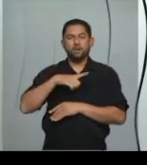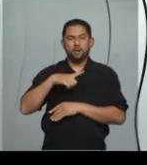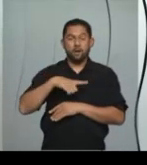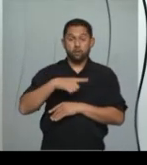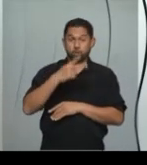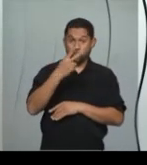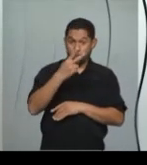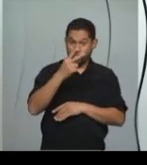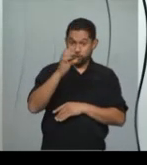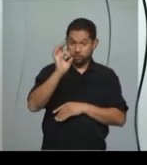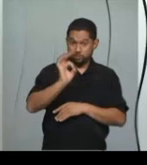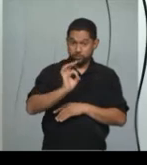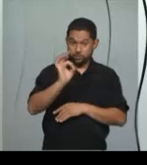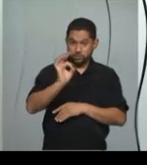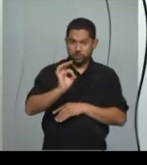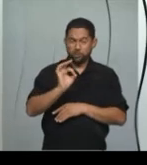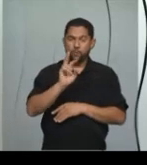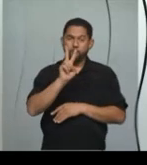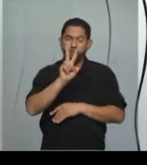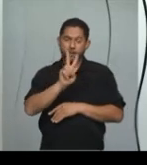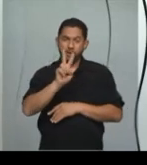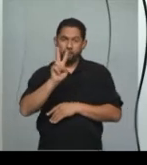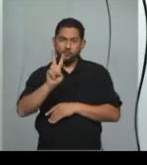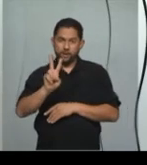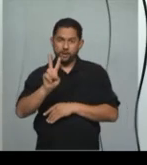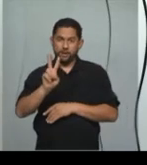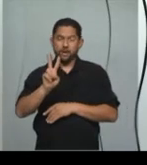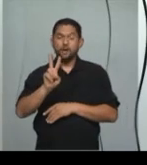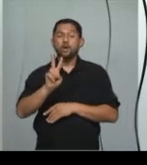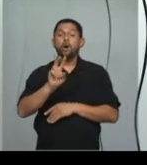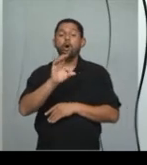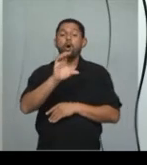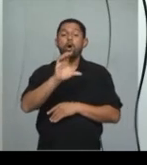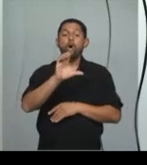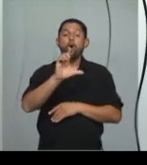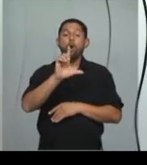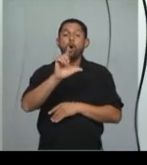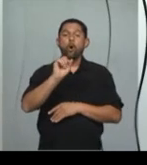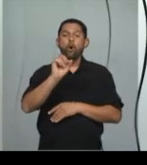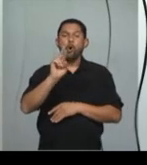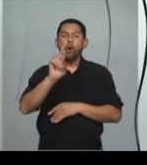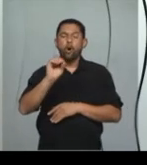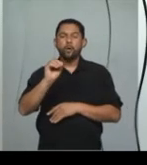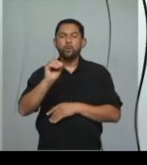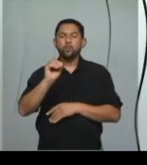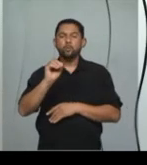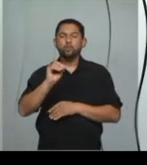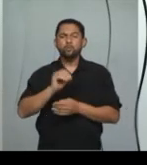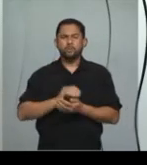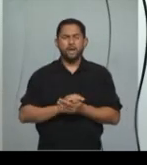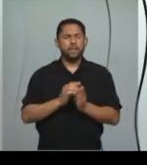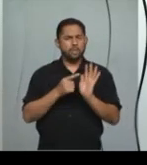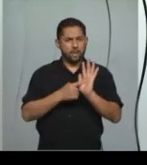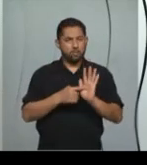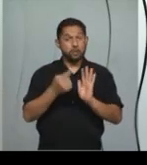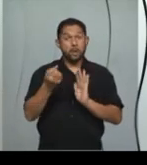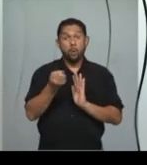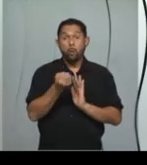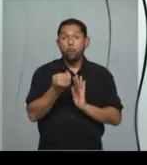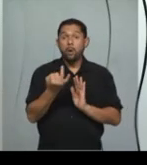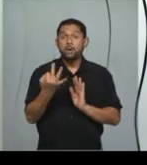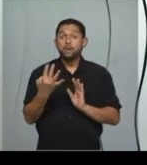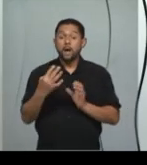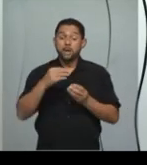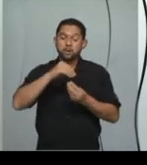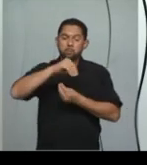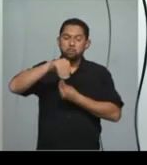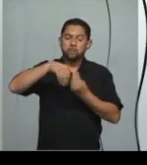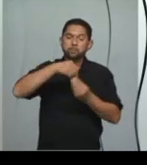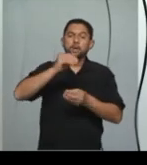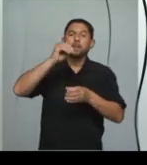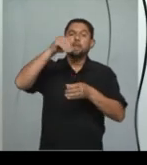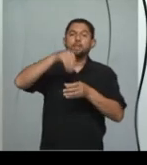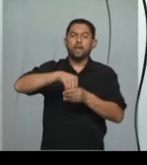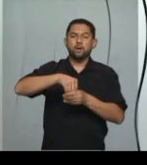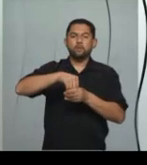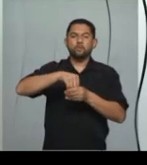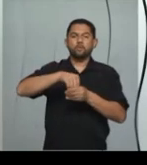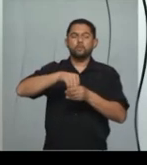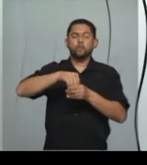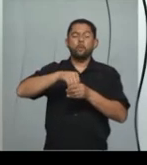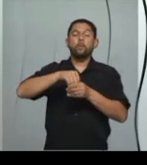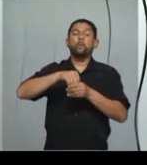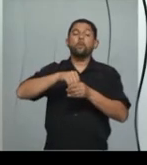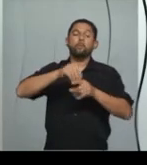por V de cloroativo. Ou seja, ele está mostrando a quantidade de cloroativo em toda a